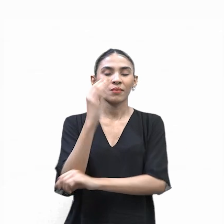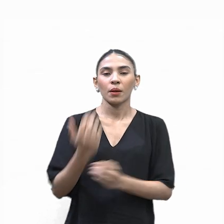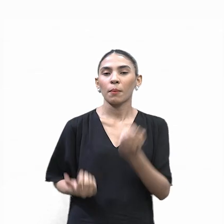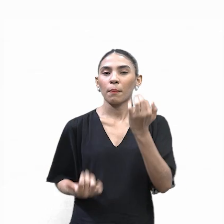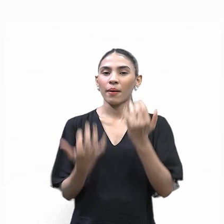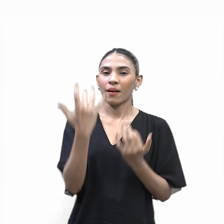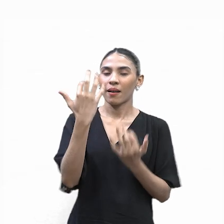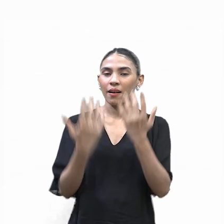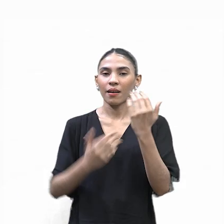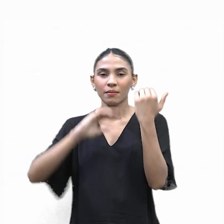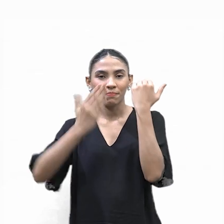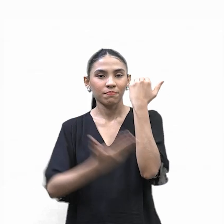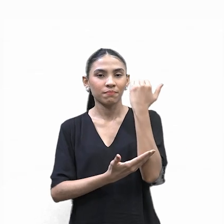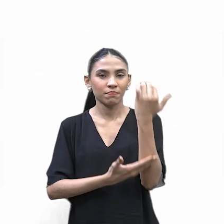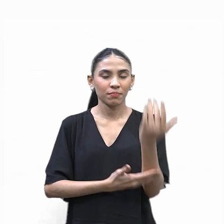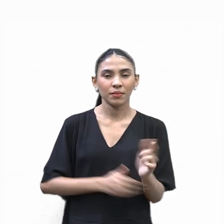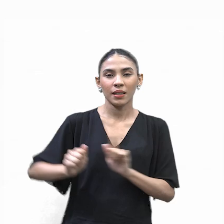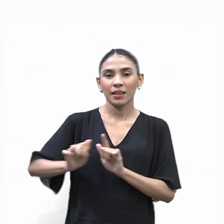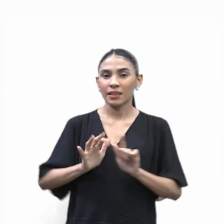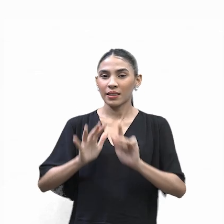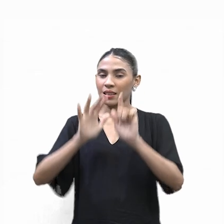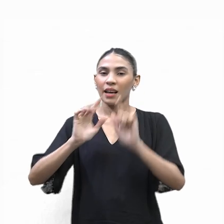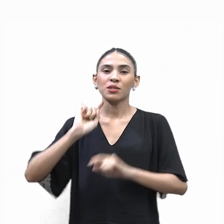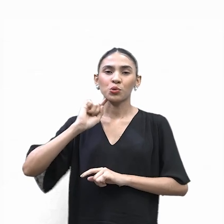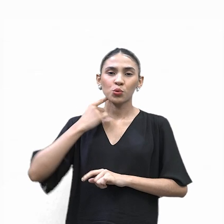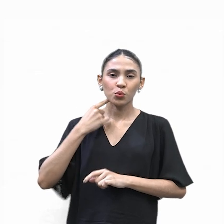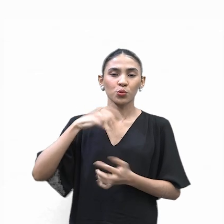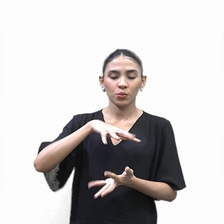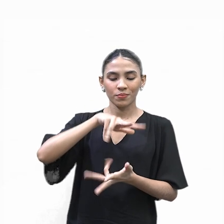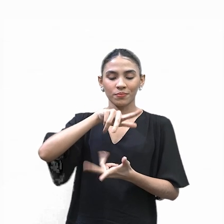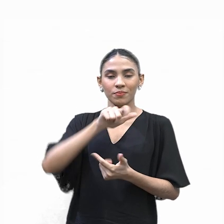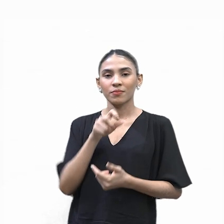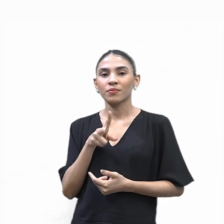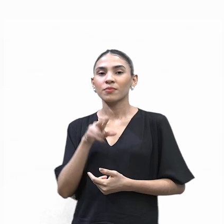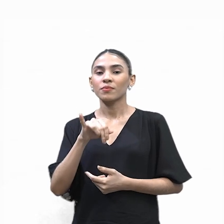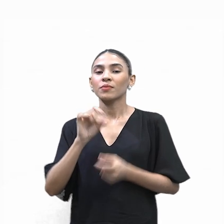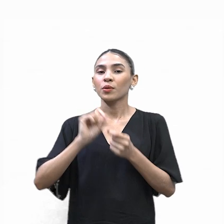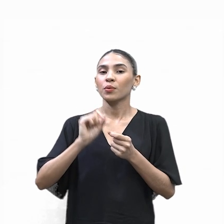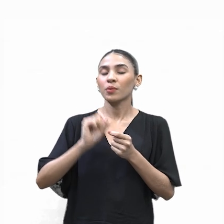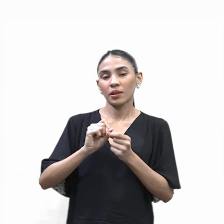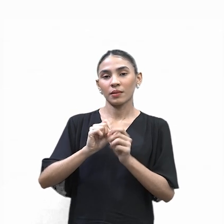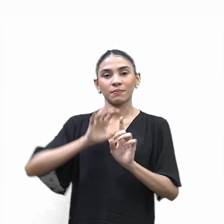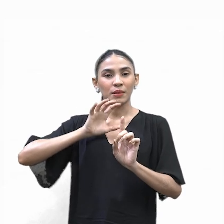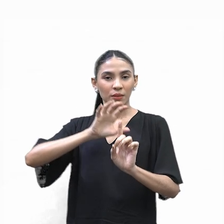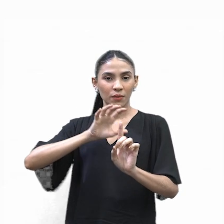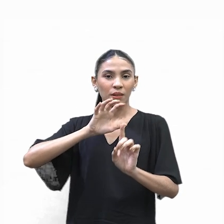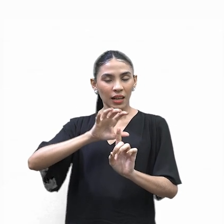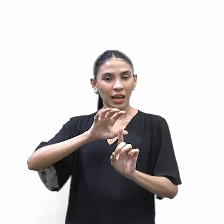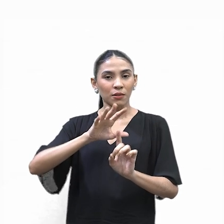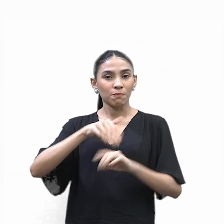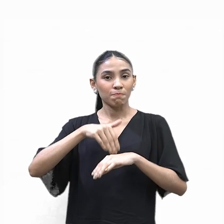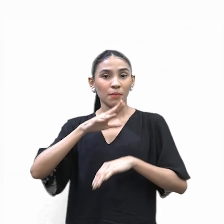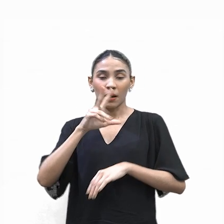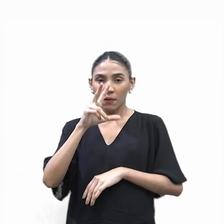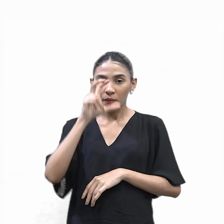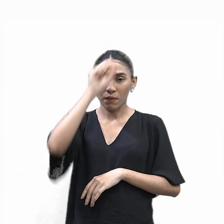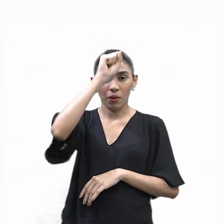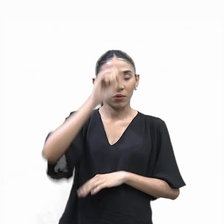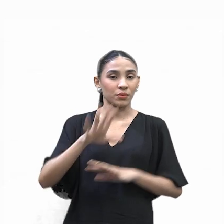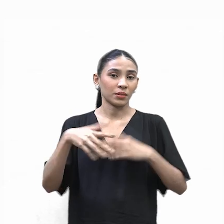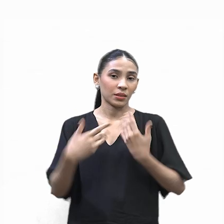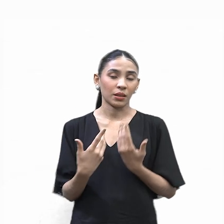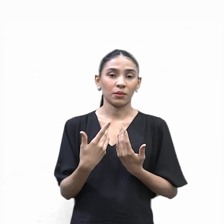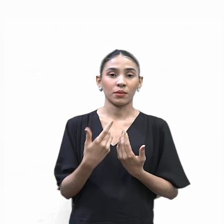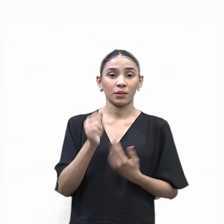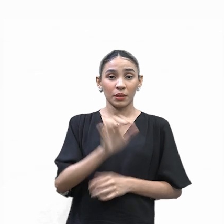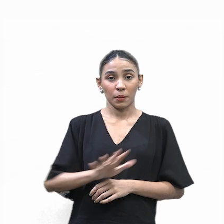emitir gases tóxicos para a atmosfera, isso aí fez com que esse efeito estufa fosse intensificado. E como a gente vê